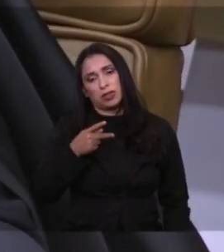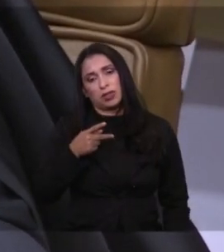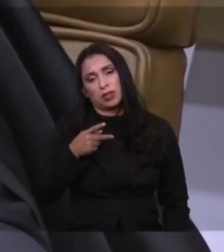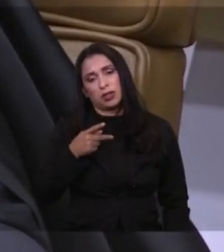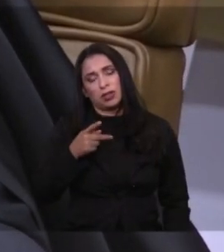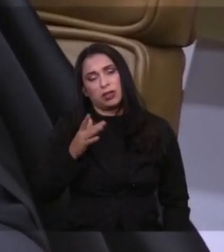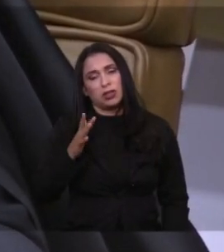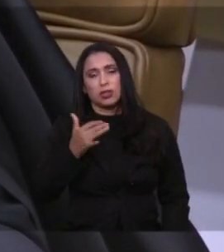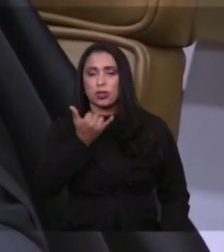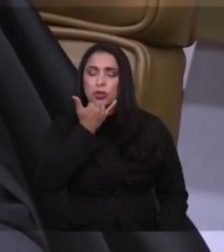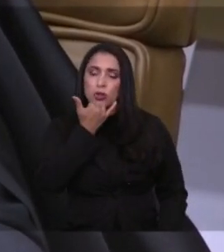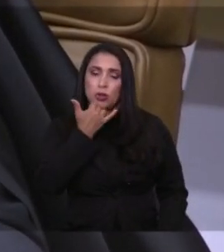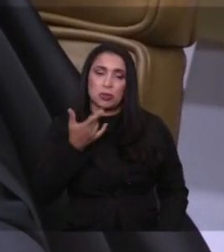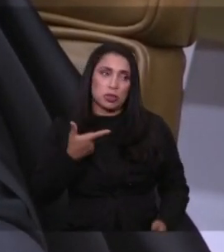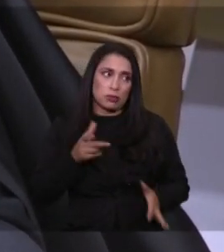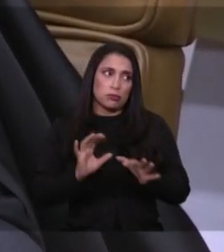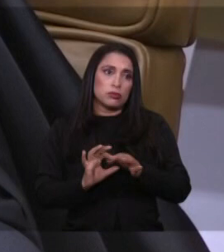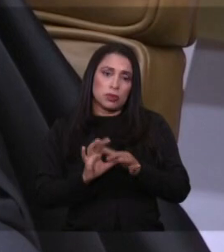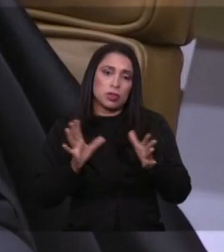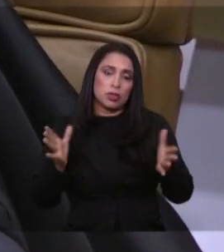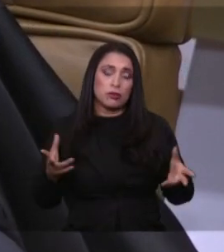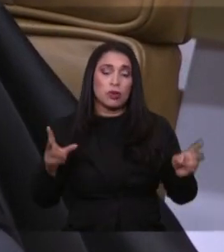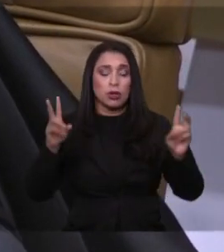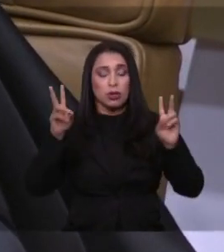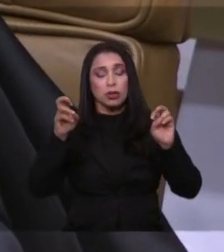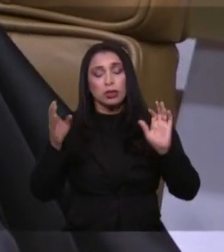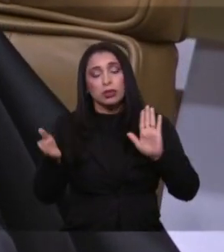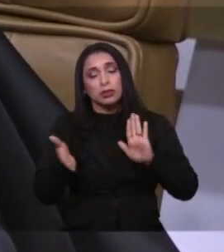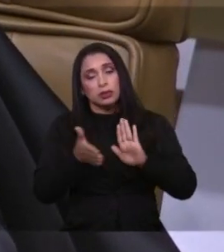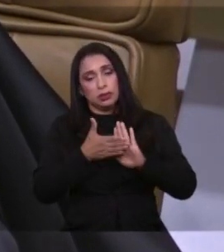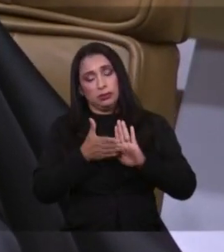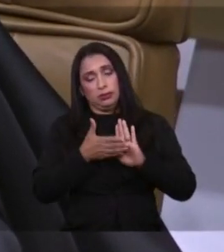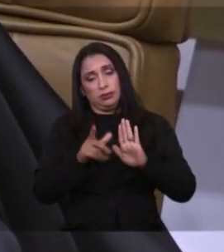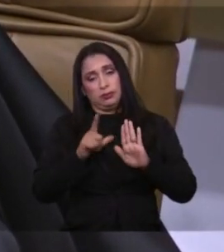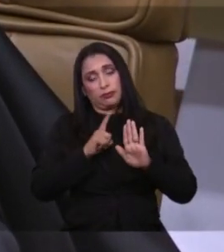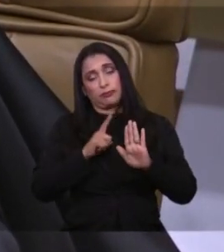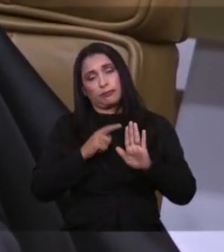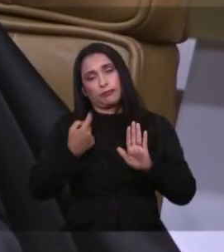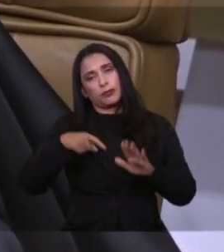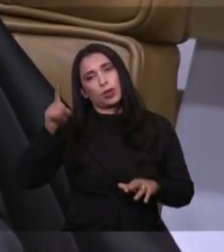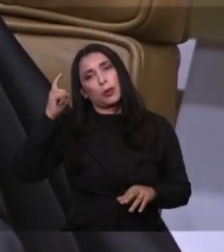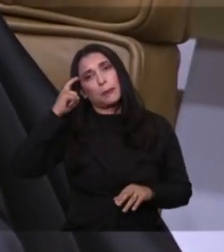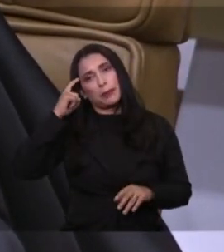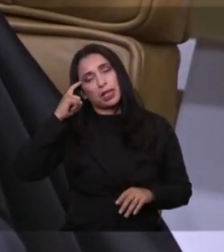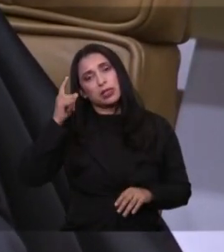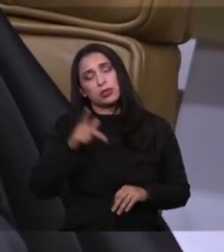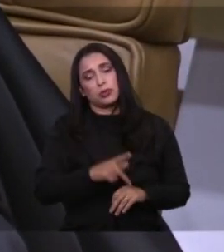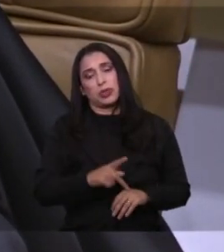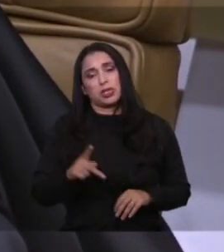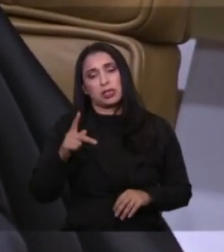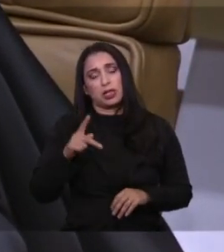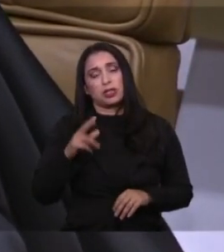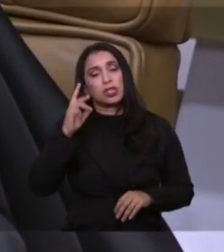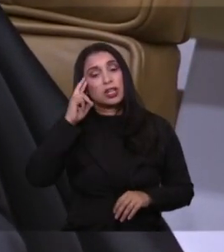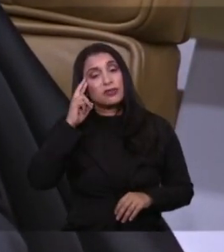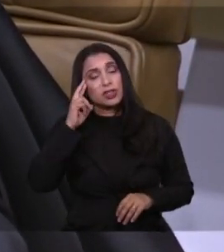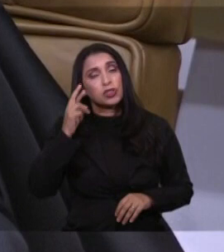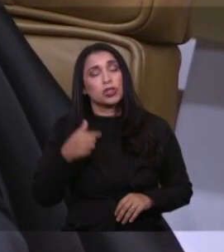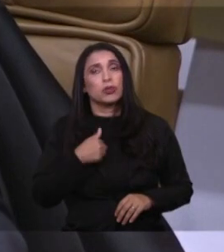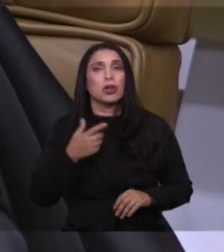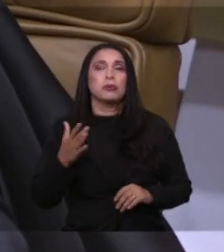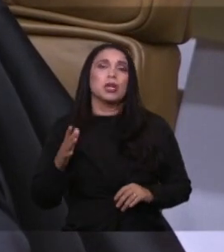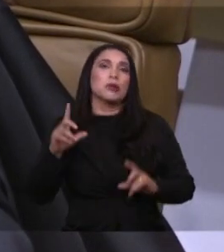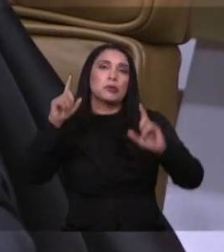dizer que não está aberta a questão. A questão está colocada. Então, o que eu penso, senhor presidente, aqui refletindo, sendo que a minha maior